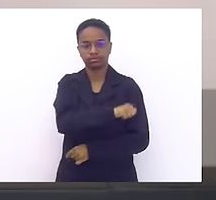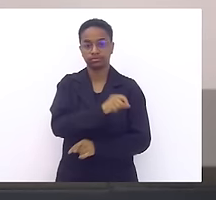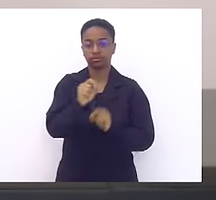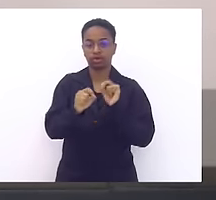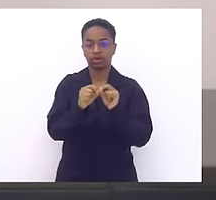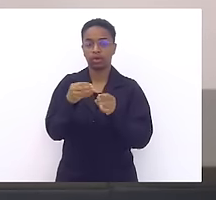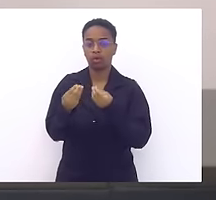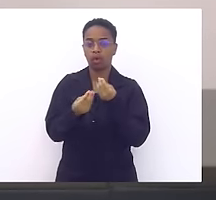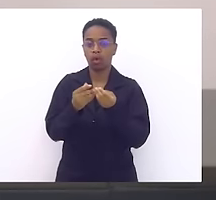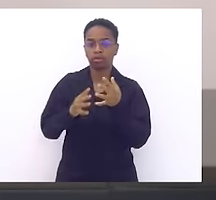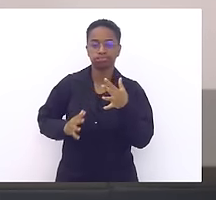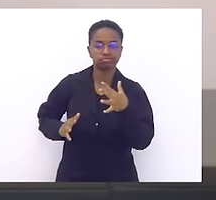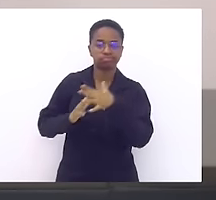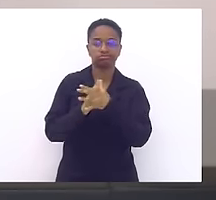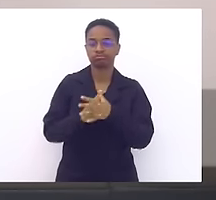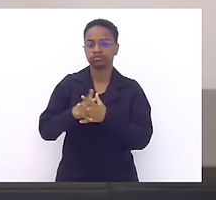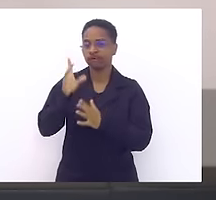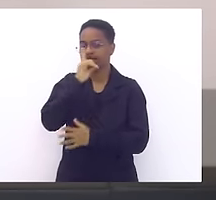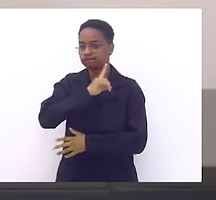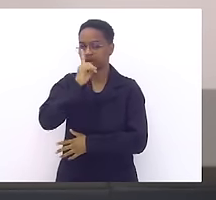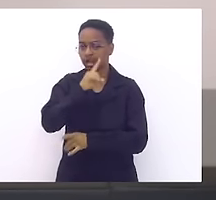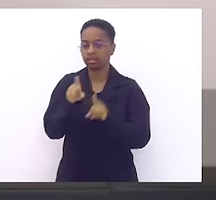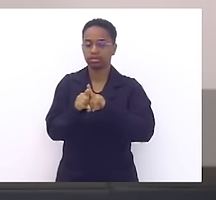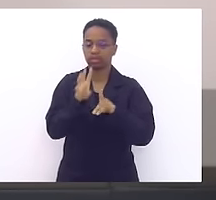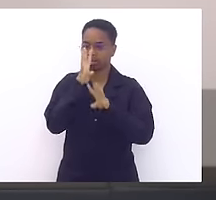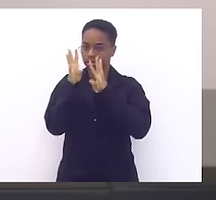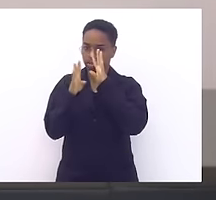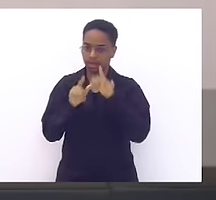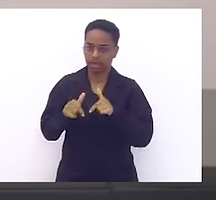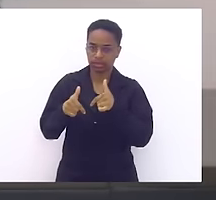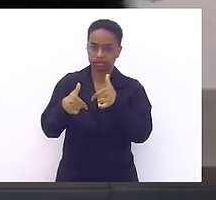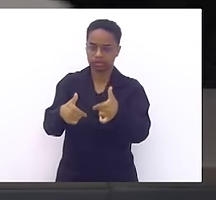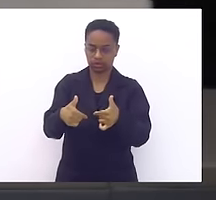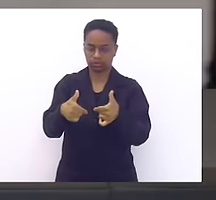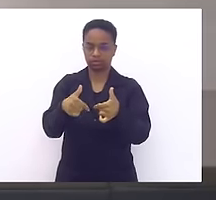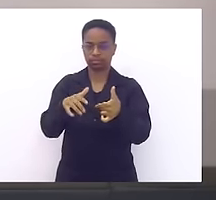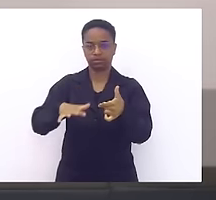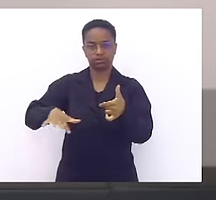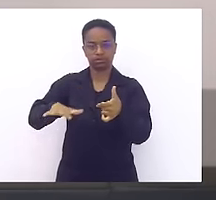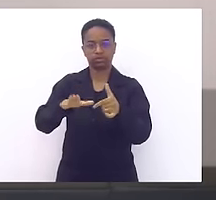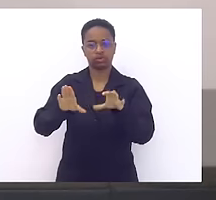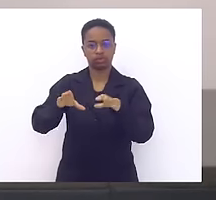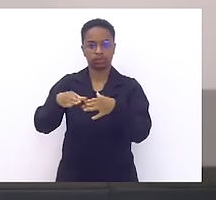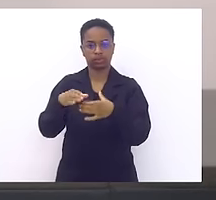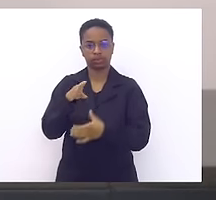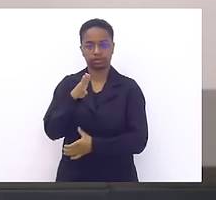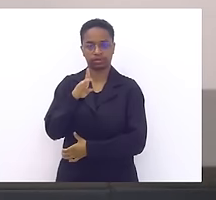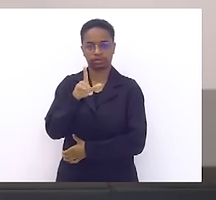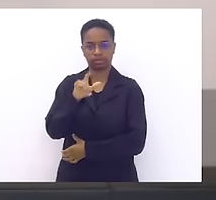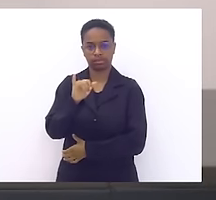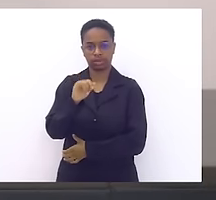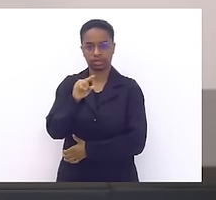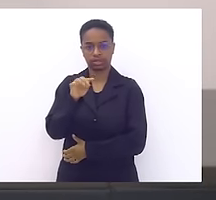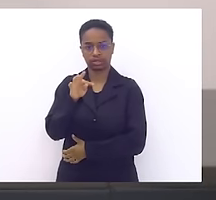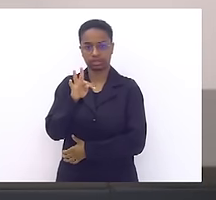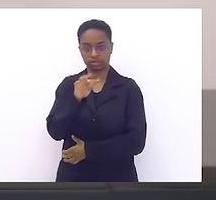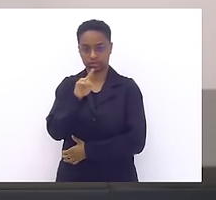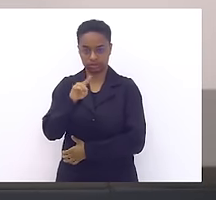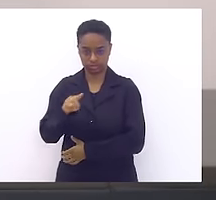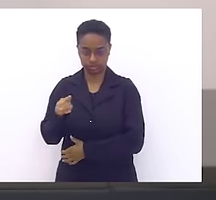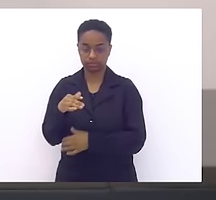os excessos irregularidades e arbitrariedades na condução dessas operações sejam elas